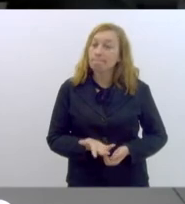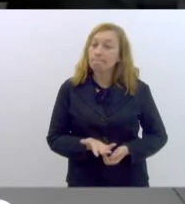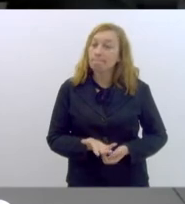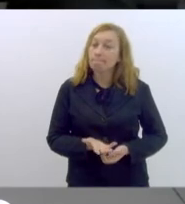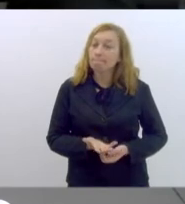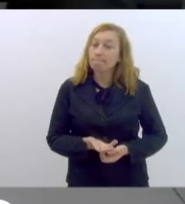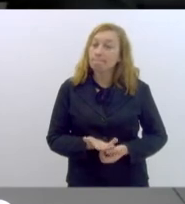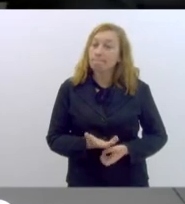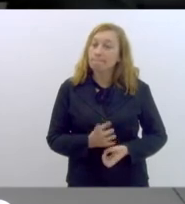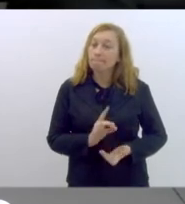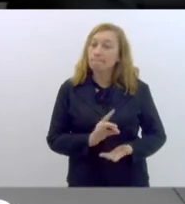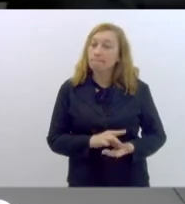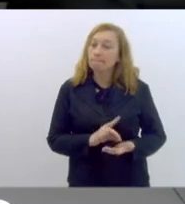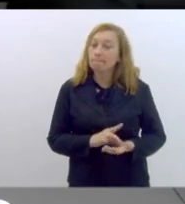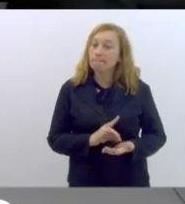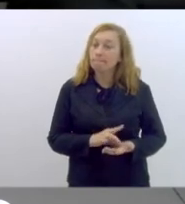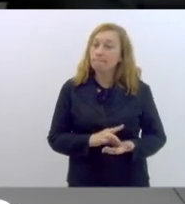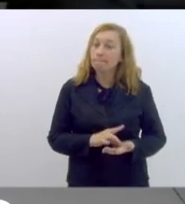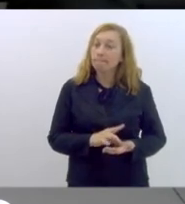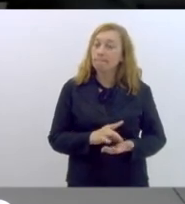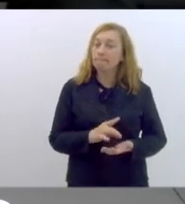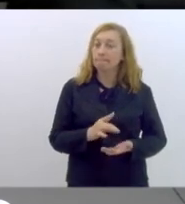era um verdadeiro acadêmico, né?